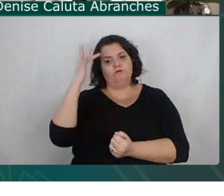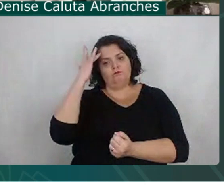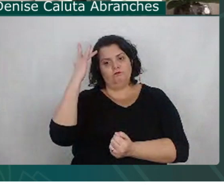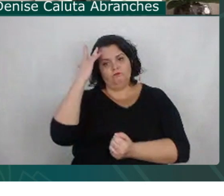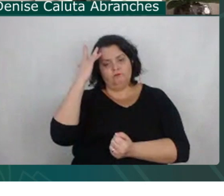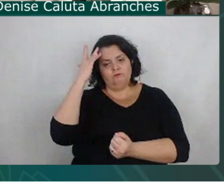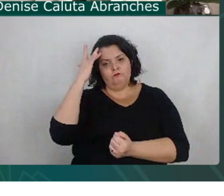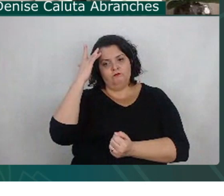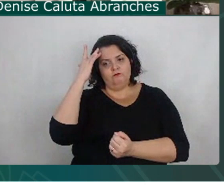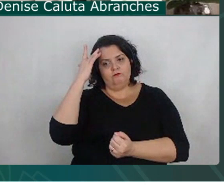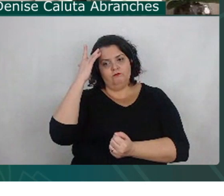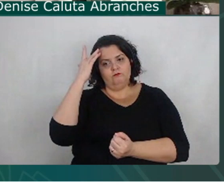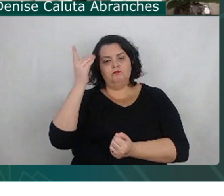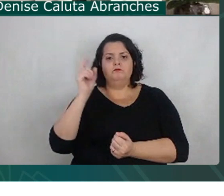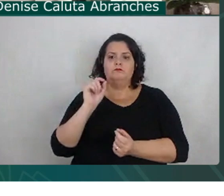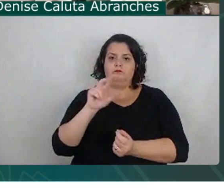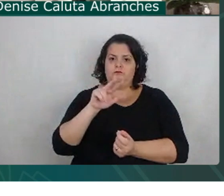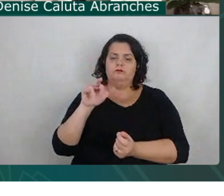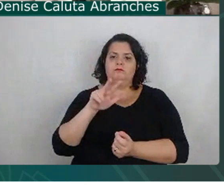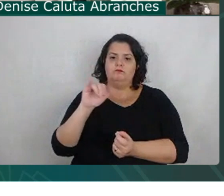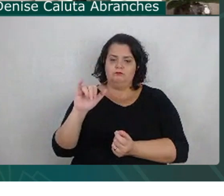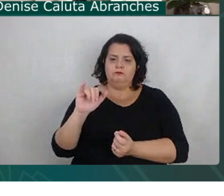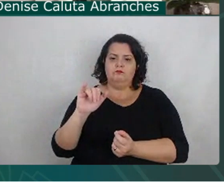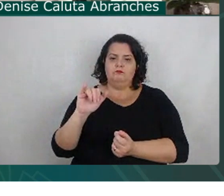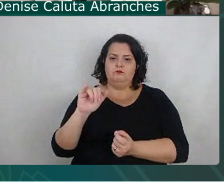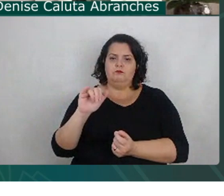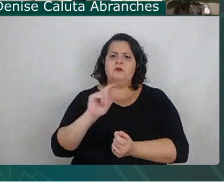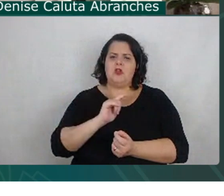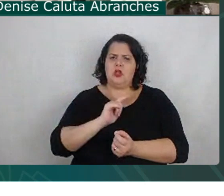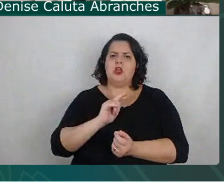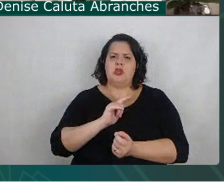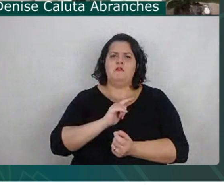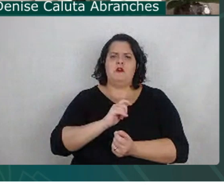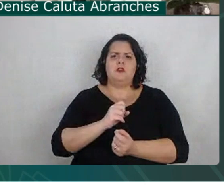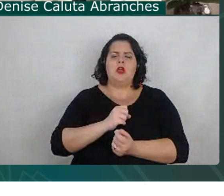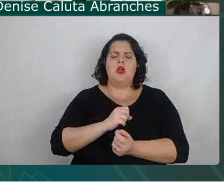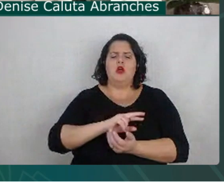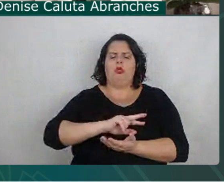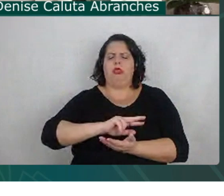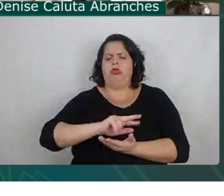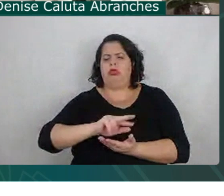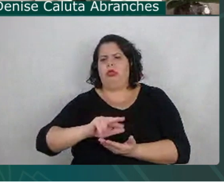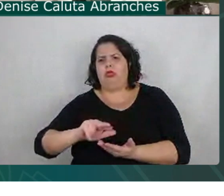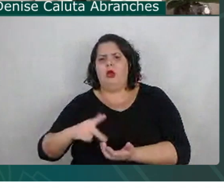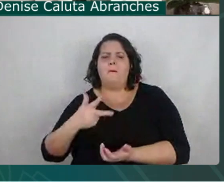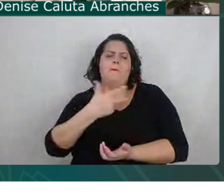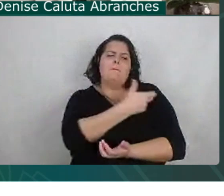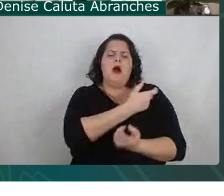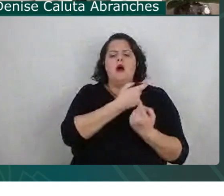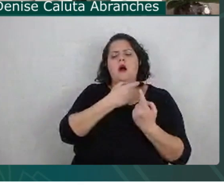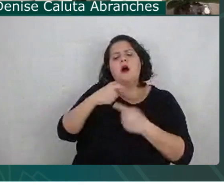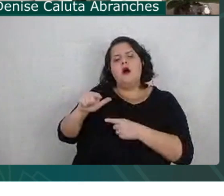vai ser este, de muitas vacinas combatendo o SARS-CoV-2.